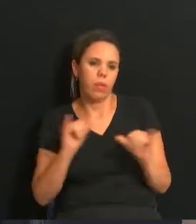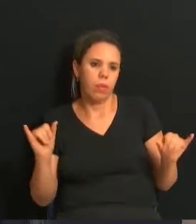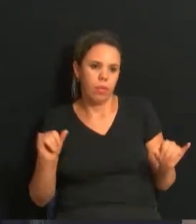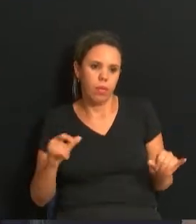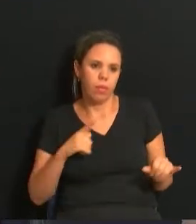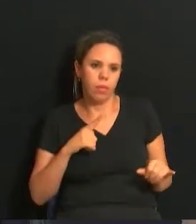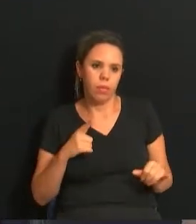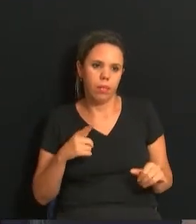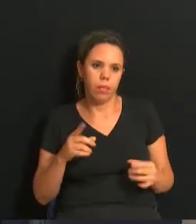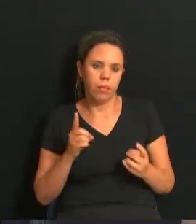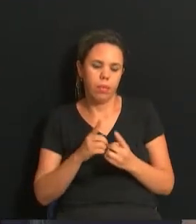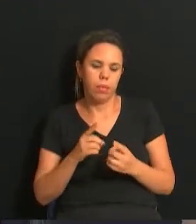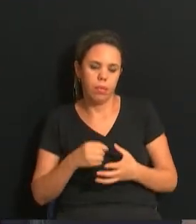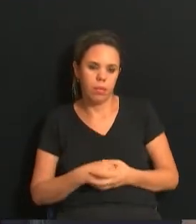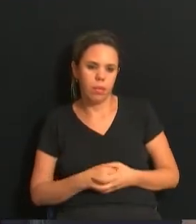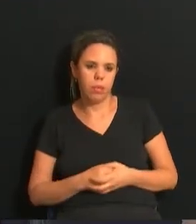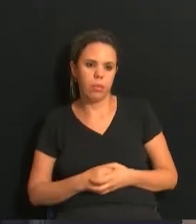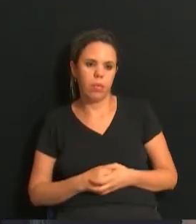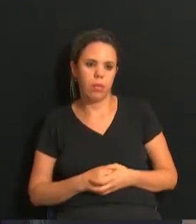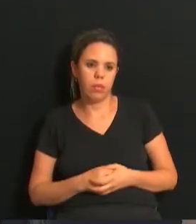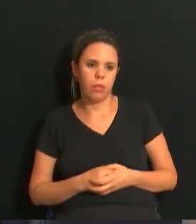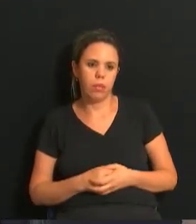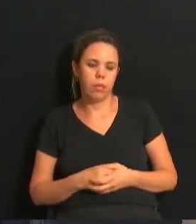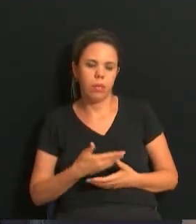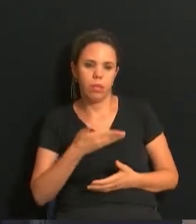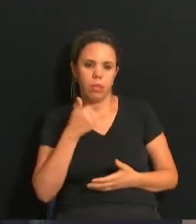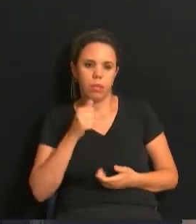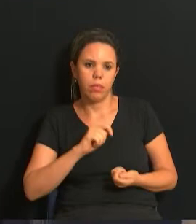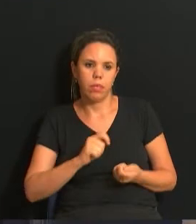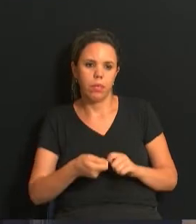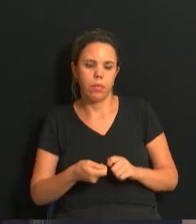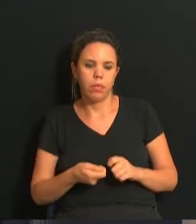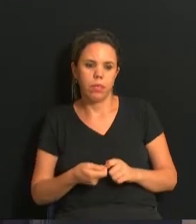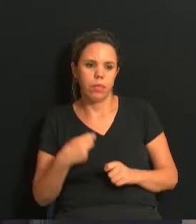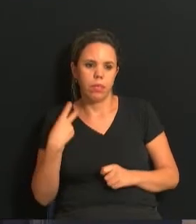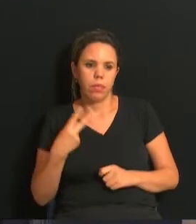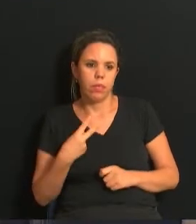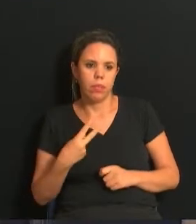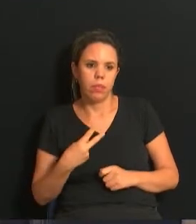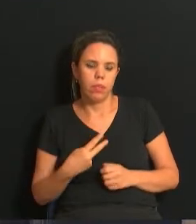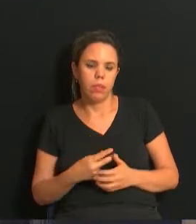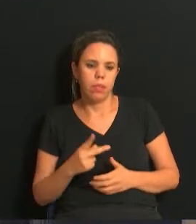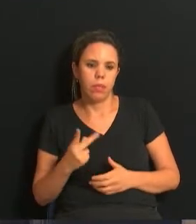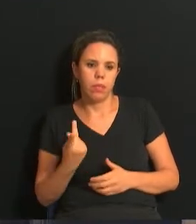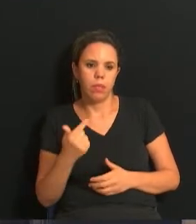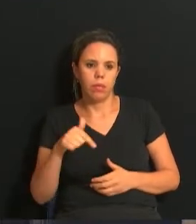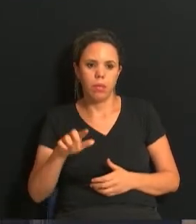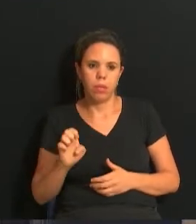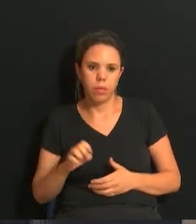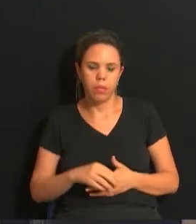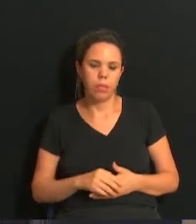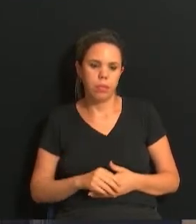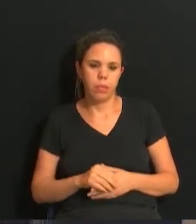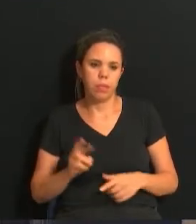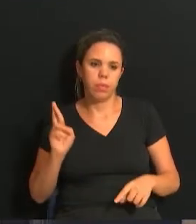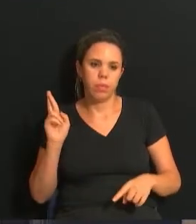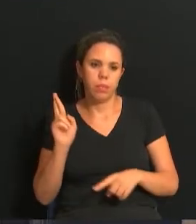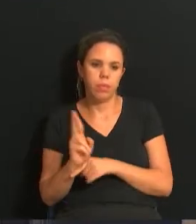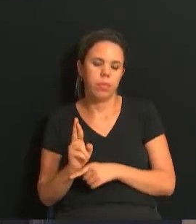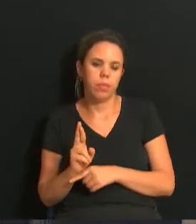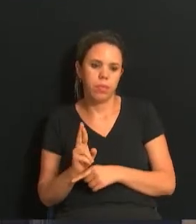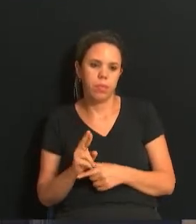esses serviços para que a gente possa aprimorá-los. Então, vereadora Guida e aqui o Henrique, representando